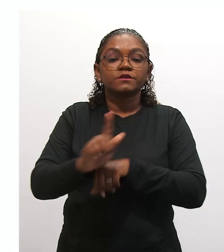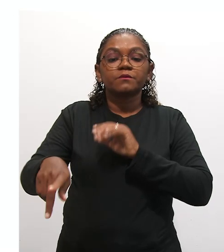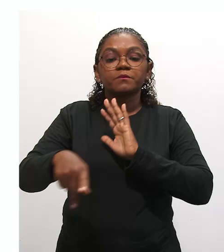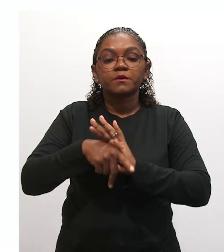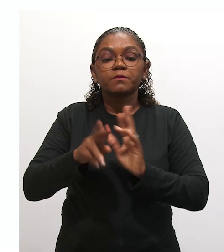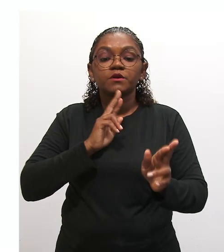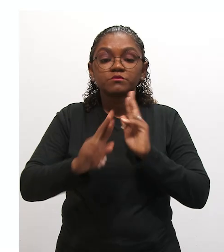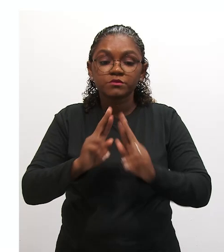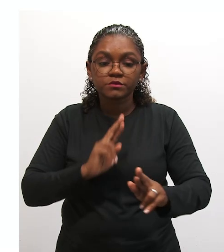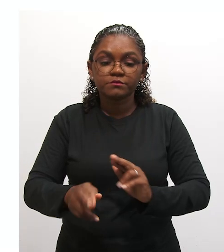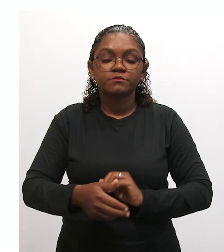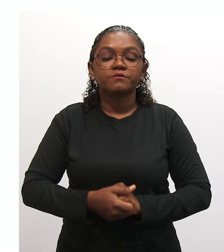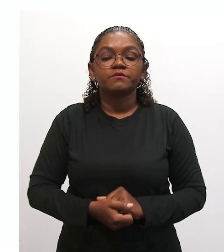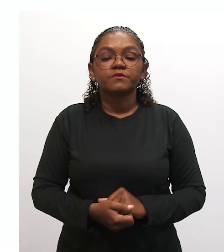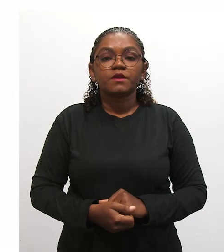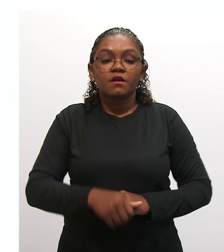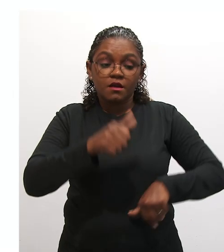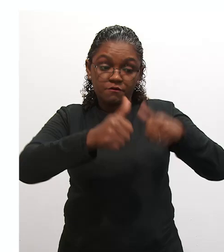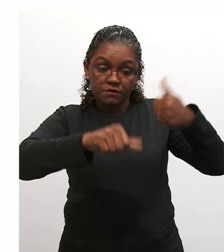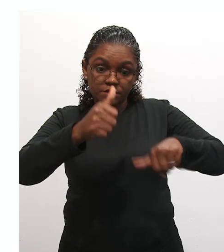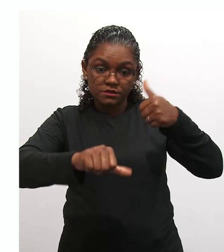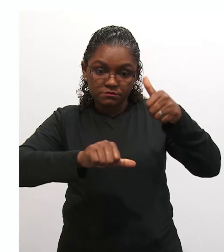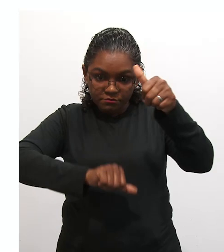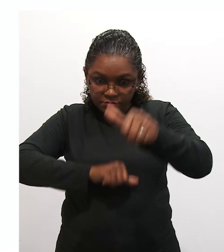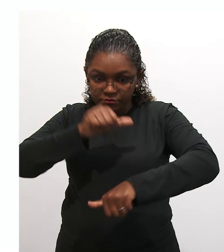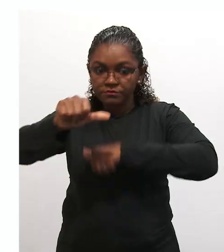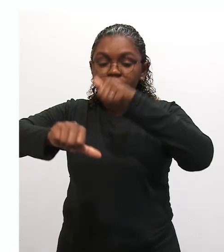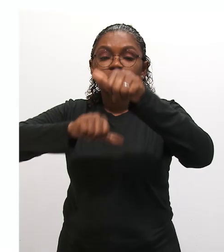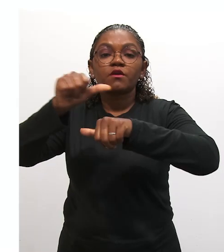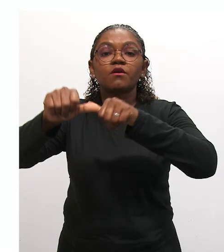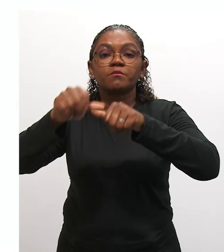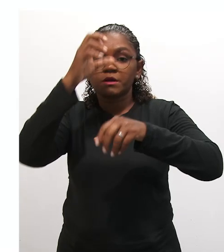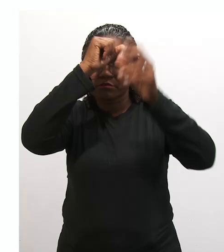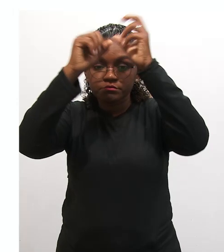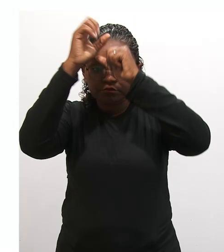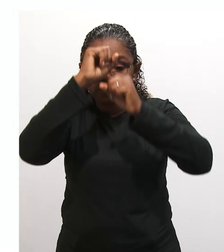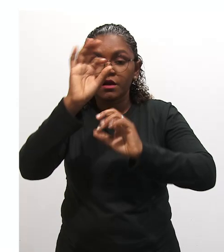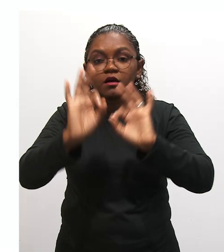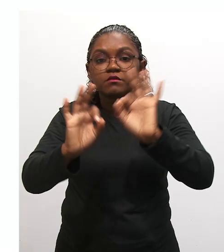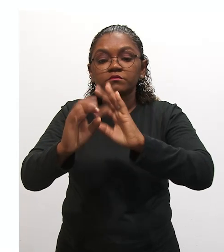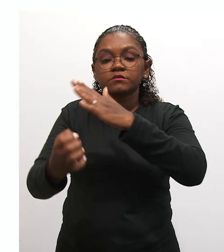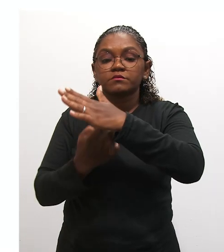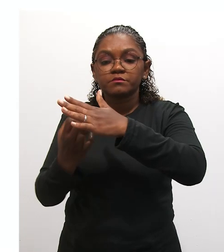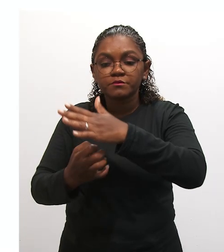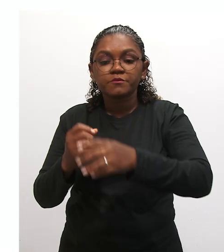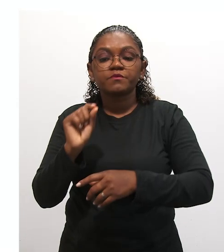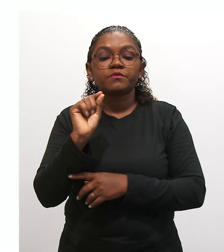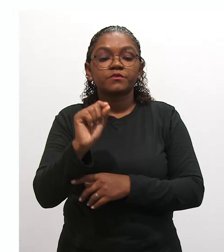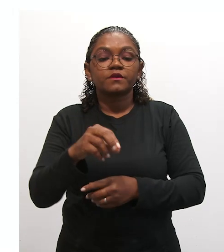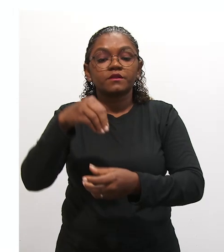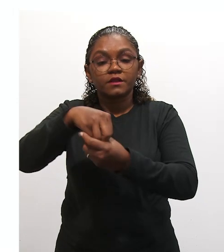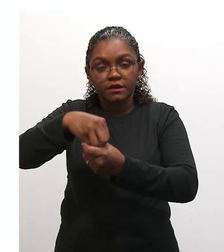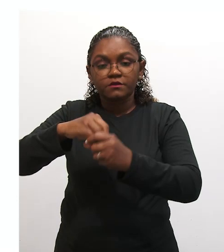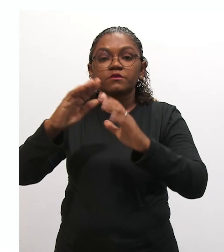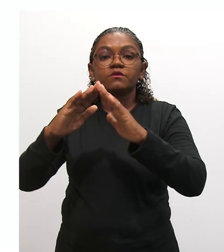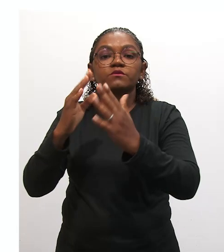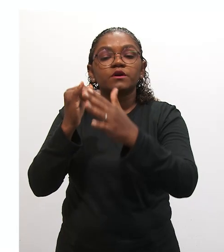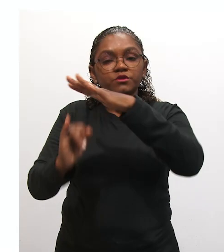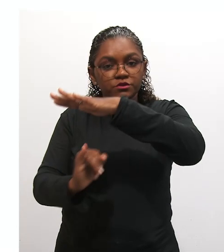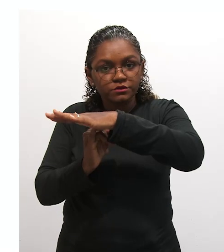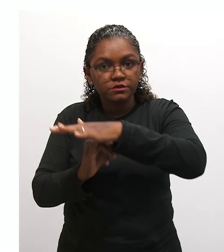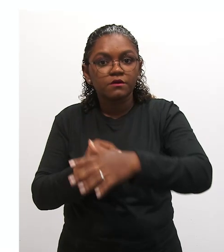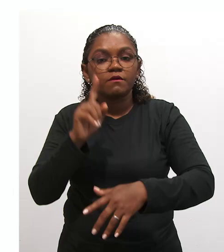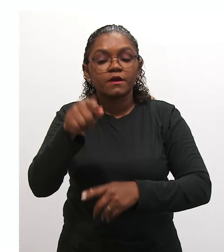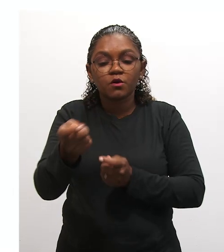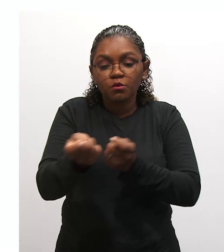avaliação transforma-se em ferramenta de aprendizado organizacional quando todos os dados não são usados para controle, mas